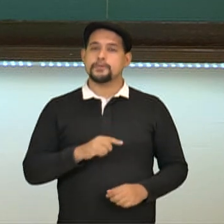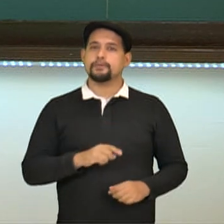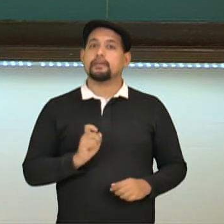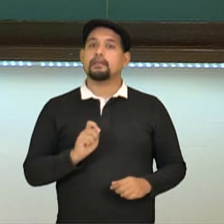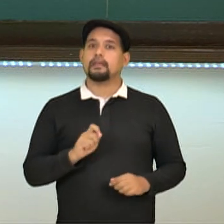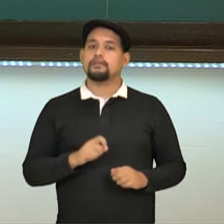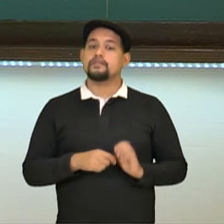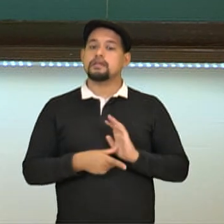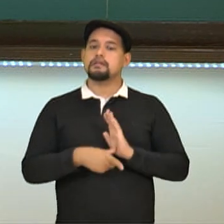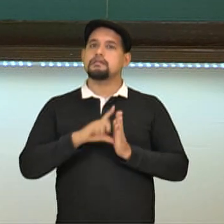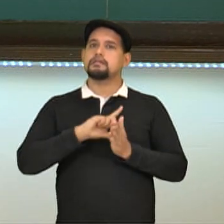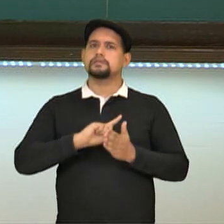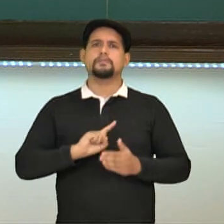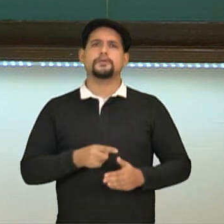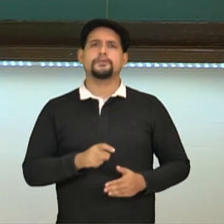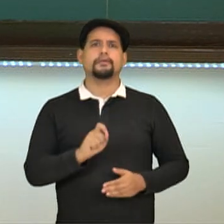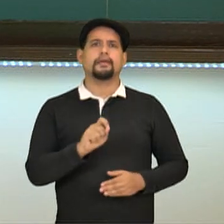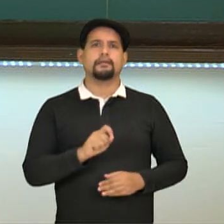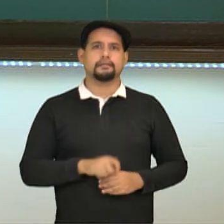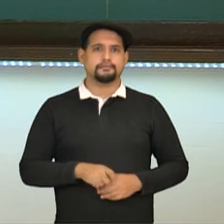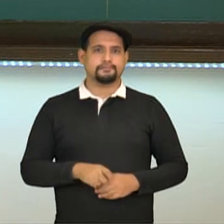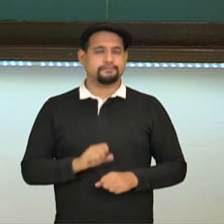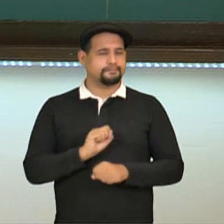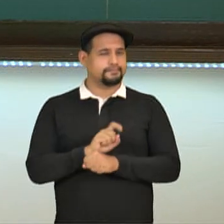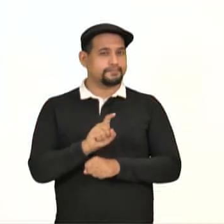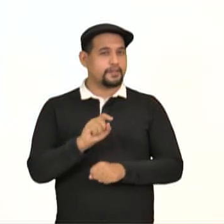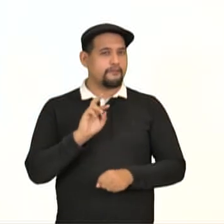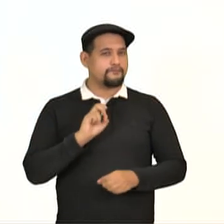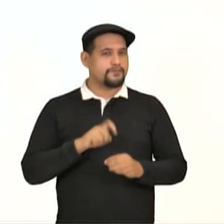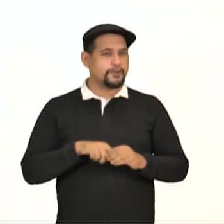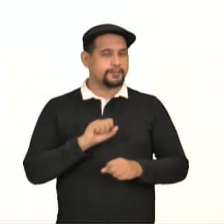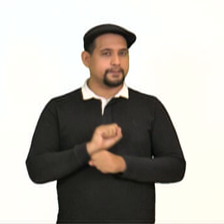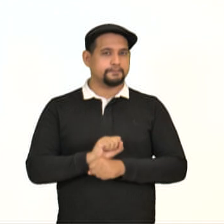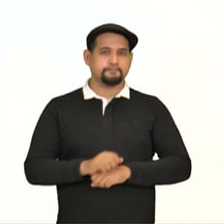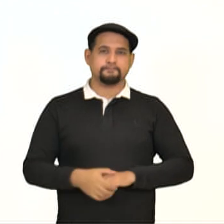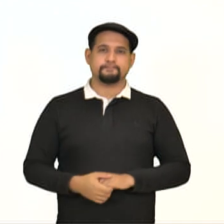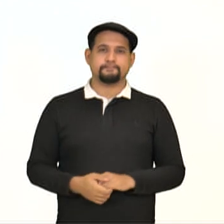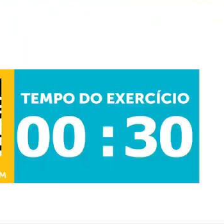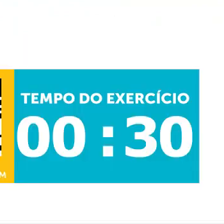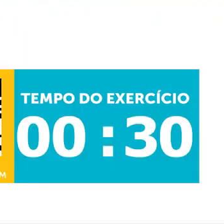que vem antes do 1000? Tempo para vocês e a gente já volta.